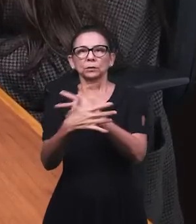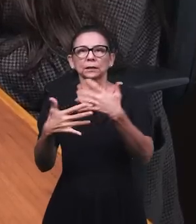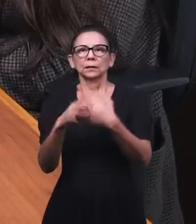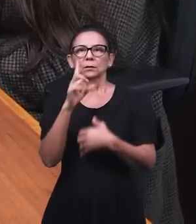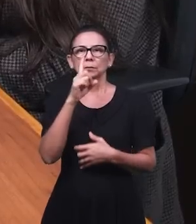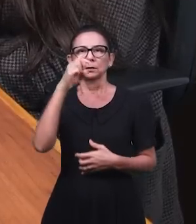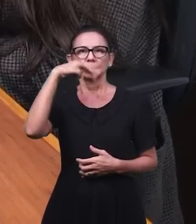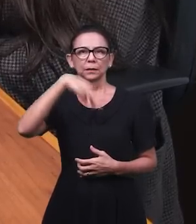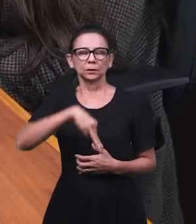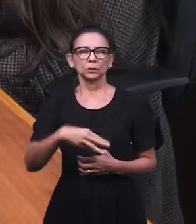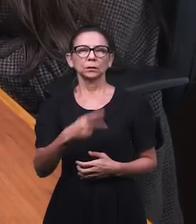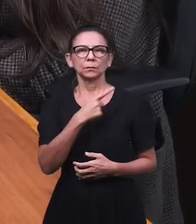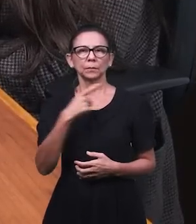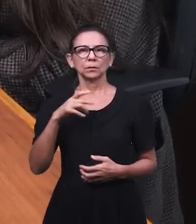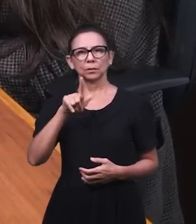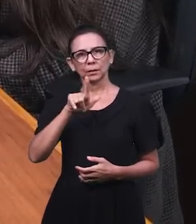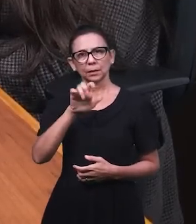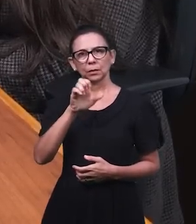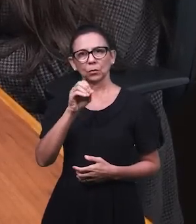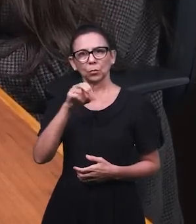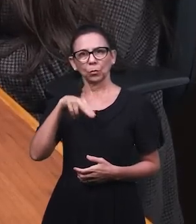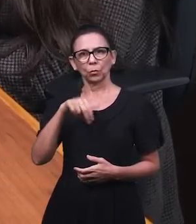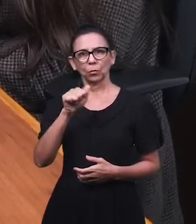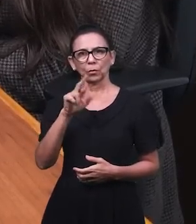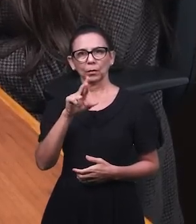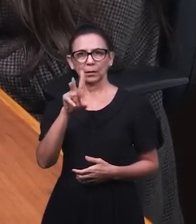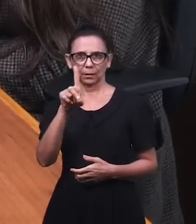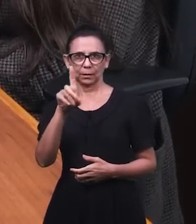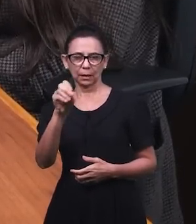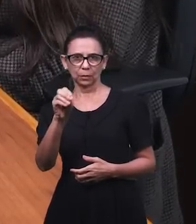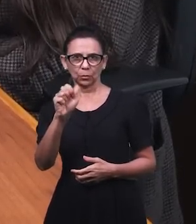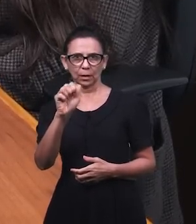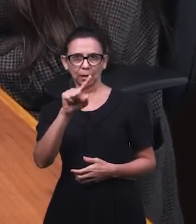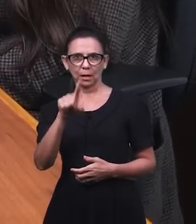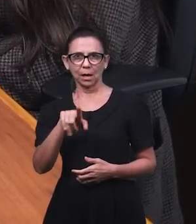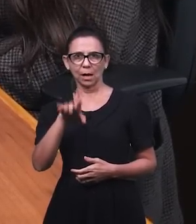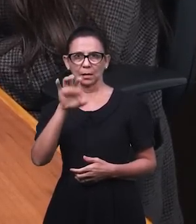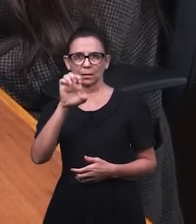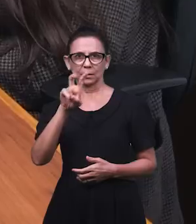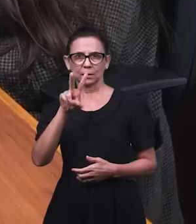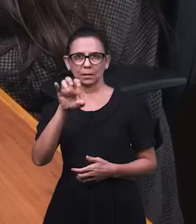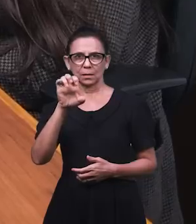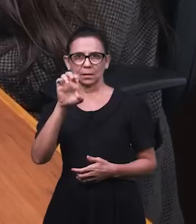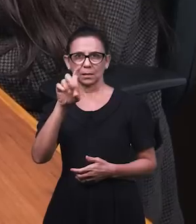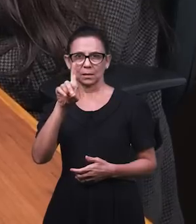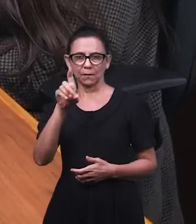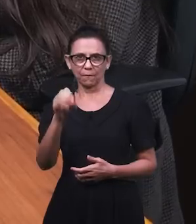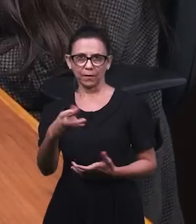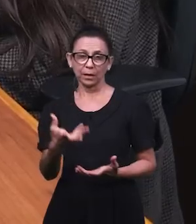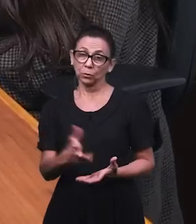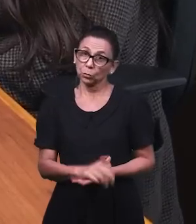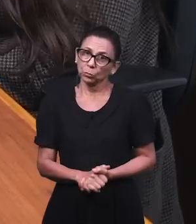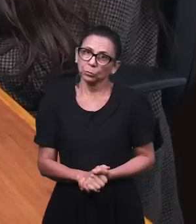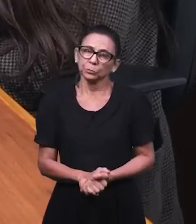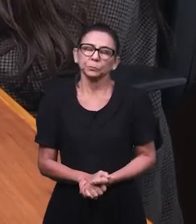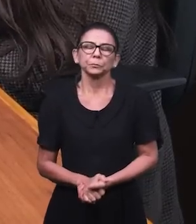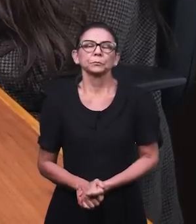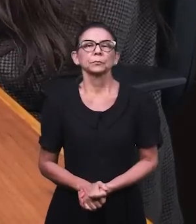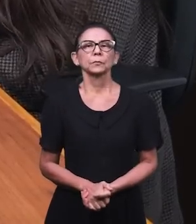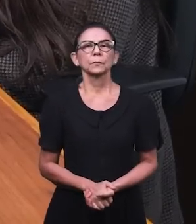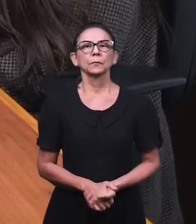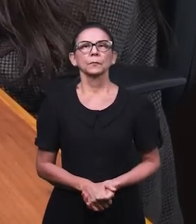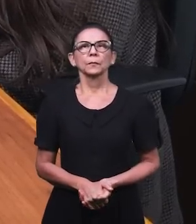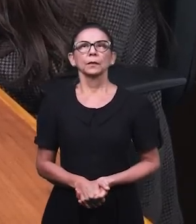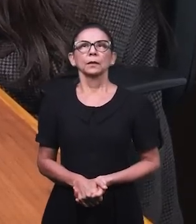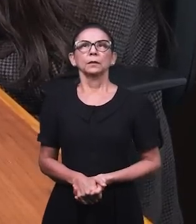Martins. Meu pastor hoje é o pastor Leonardo Azevedo. Pastor, se eu falei seu nome errado, me perdoe, mas eu acho que é Leonardo Azevedo